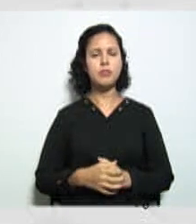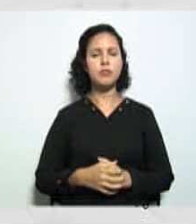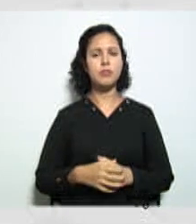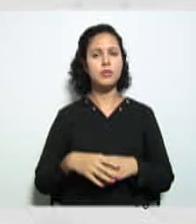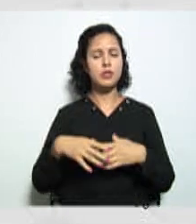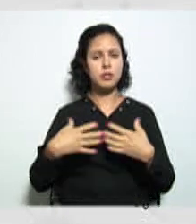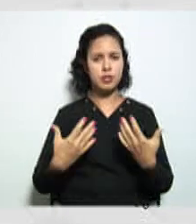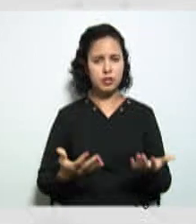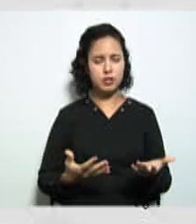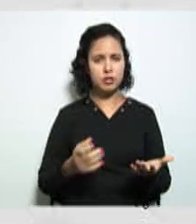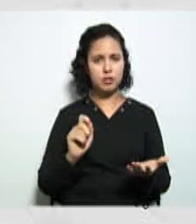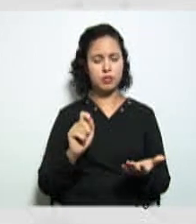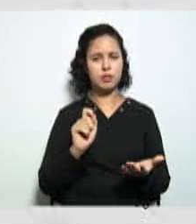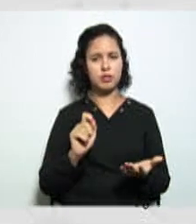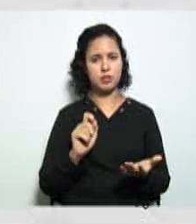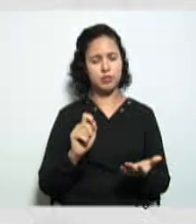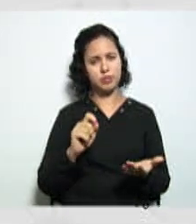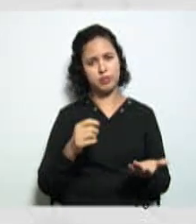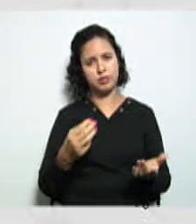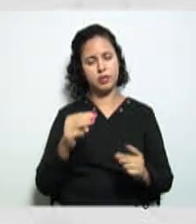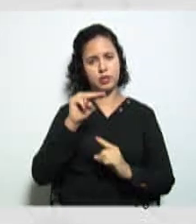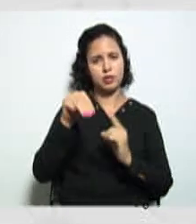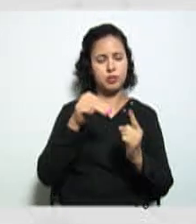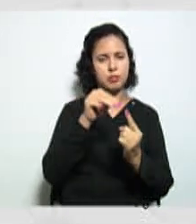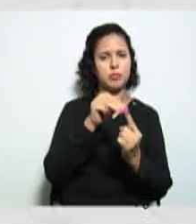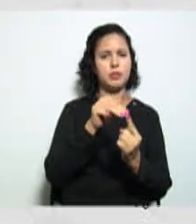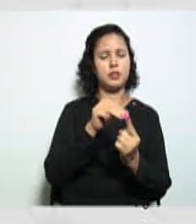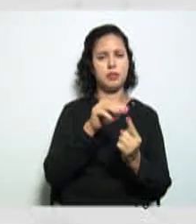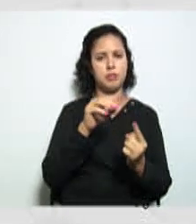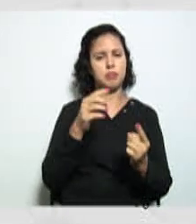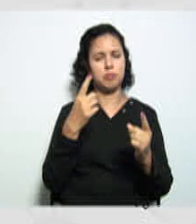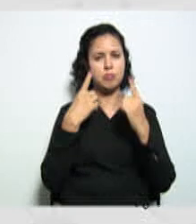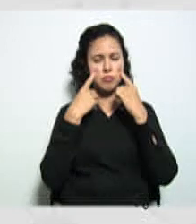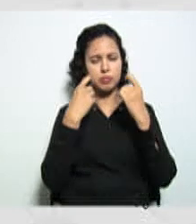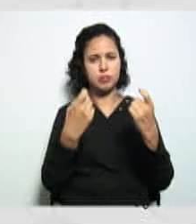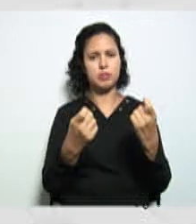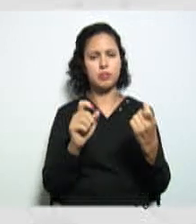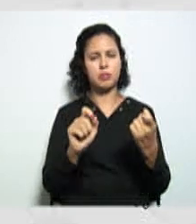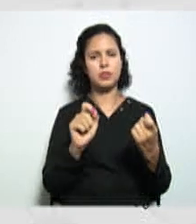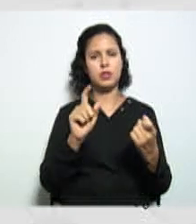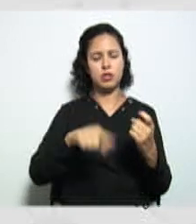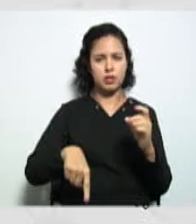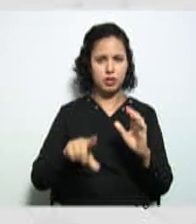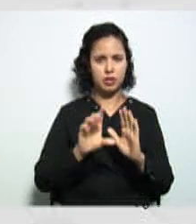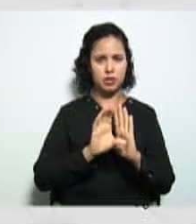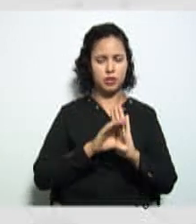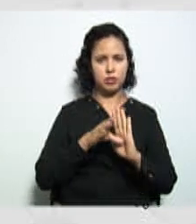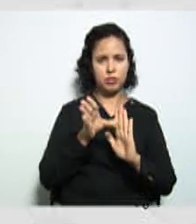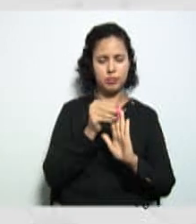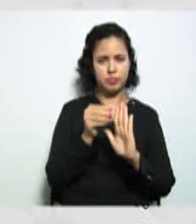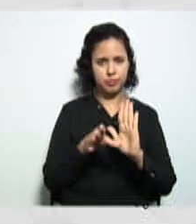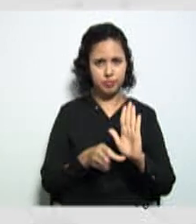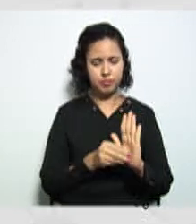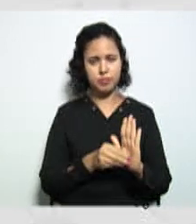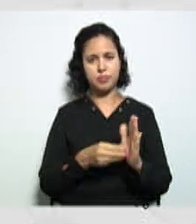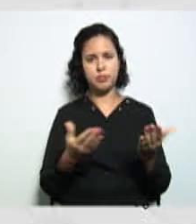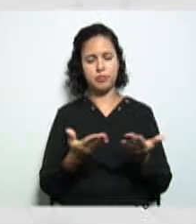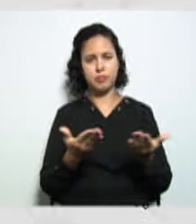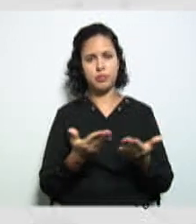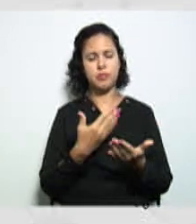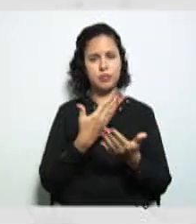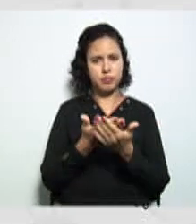Então, nessa questão aí da ementa, nós chamamos a atenção para você do conteúdo que a gente vai